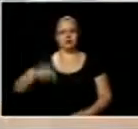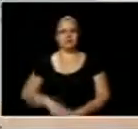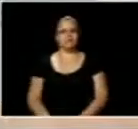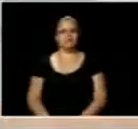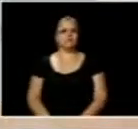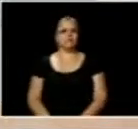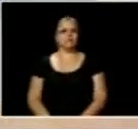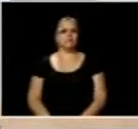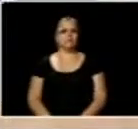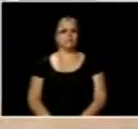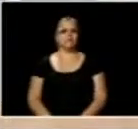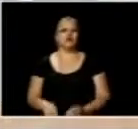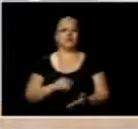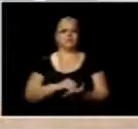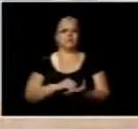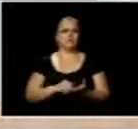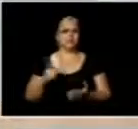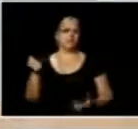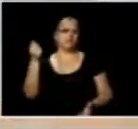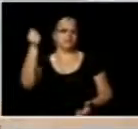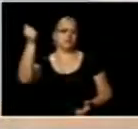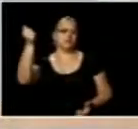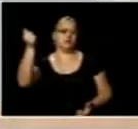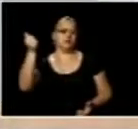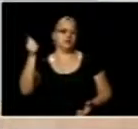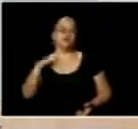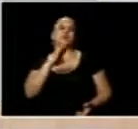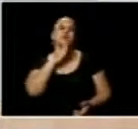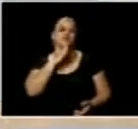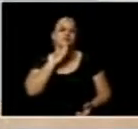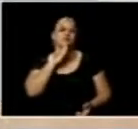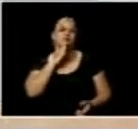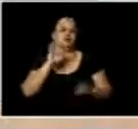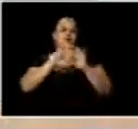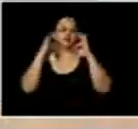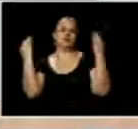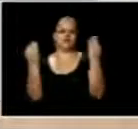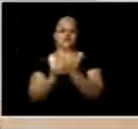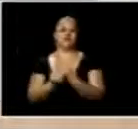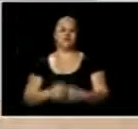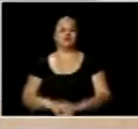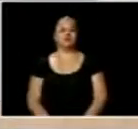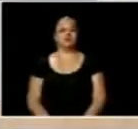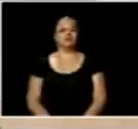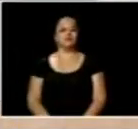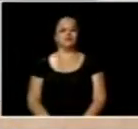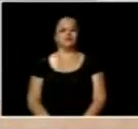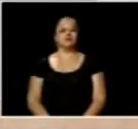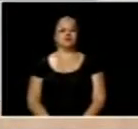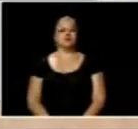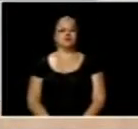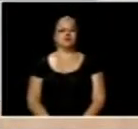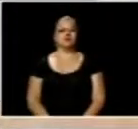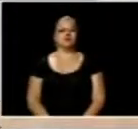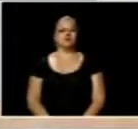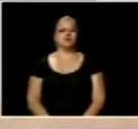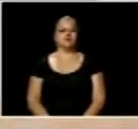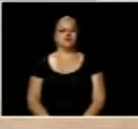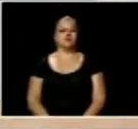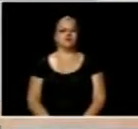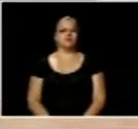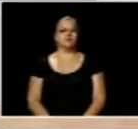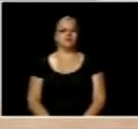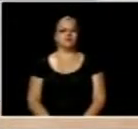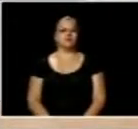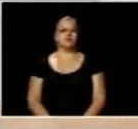Então não dá. E aí parece com naturalidade novamente que é comum fazer benesse, fazer caridade com